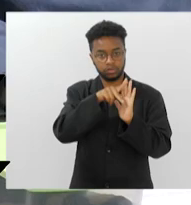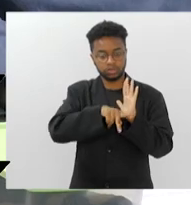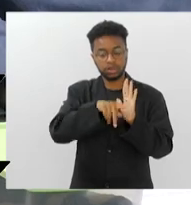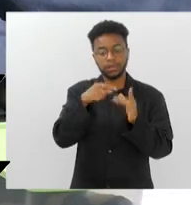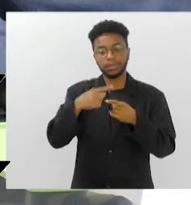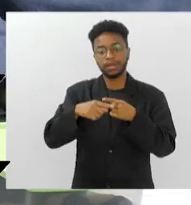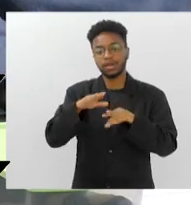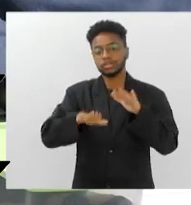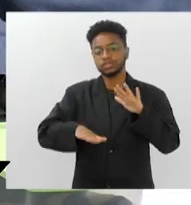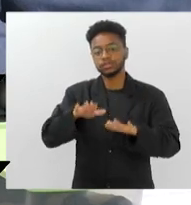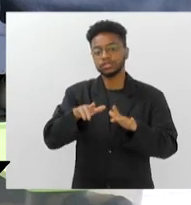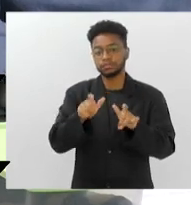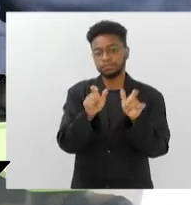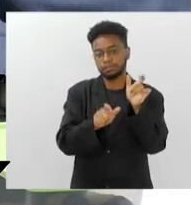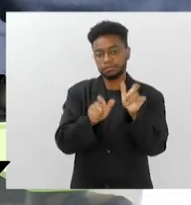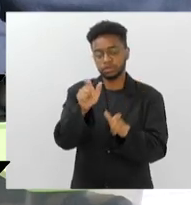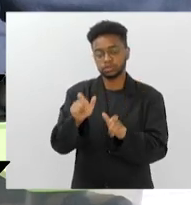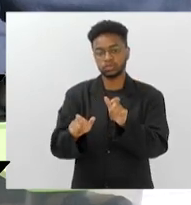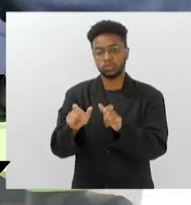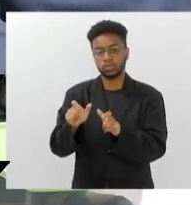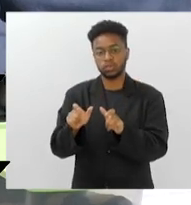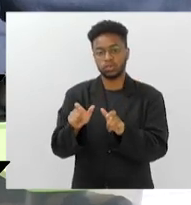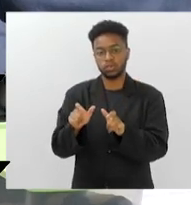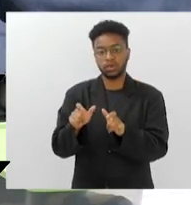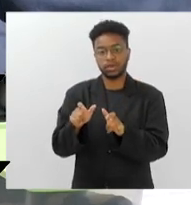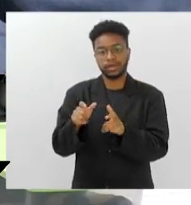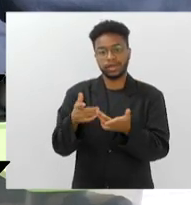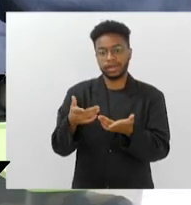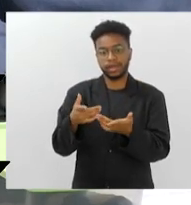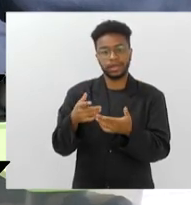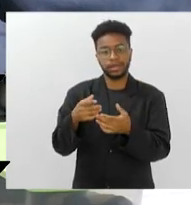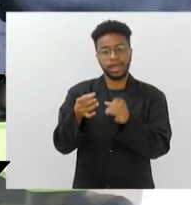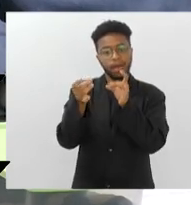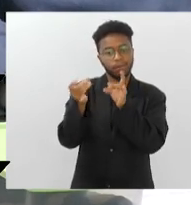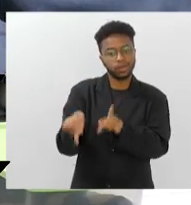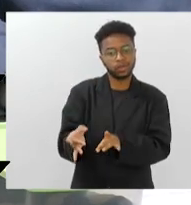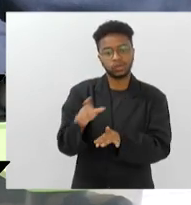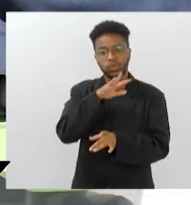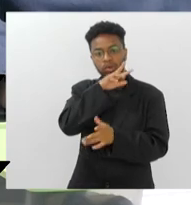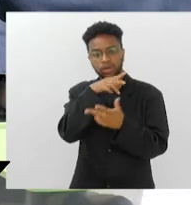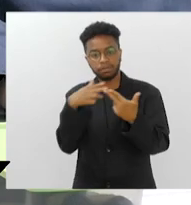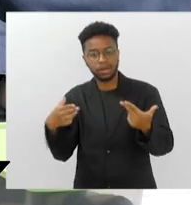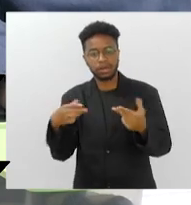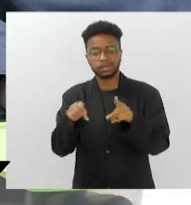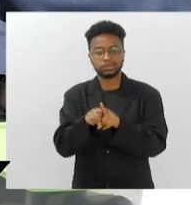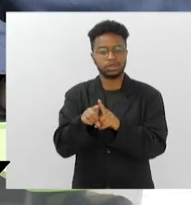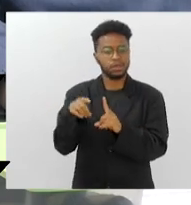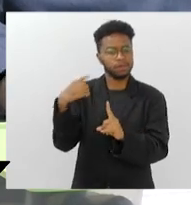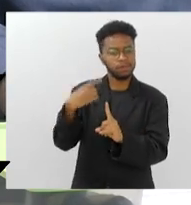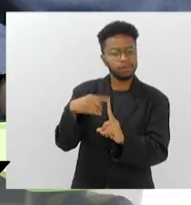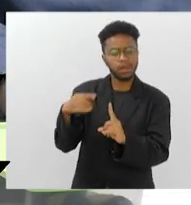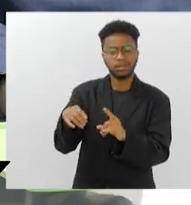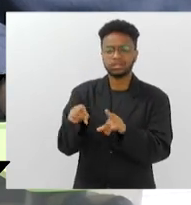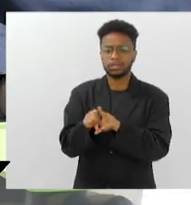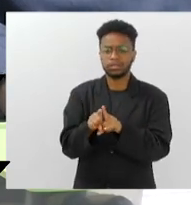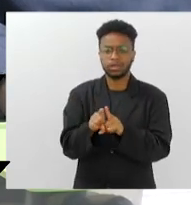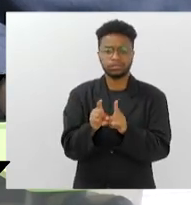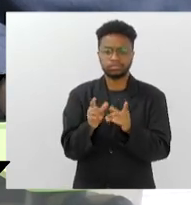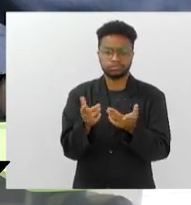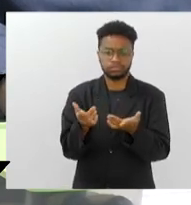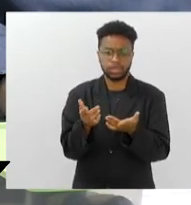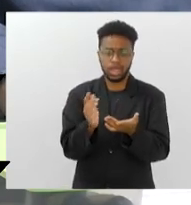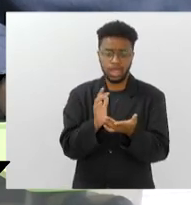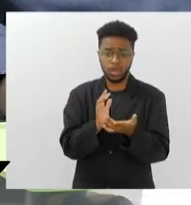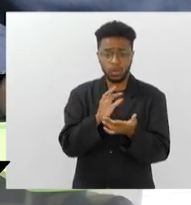pessoas que praticam a cru dono além de tudo além de de perversas